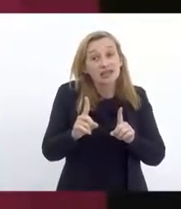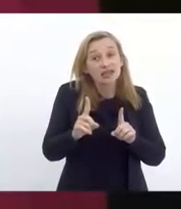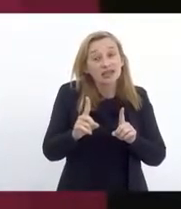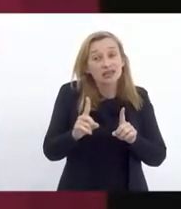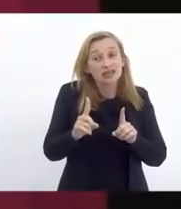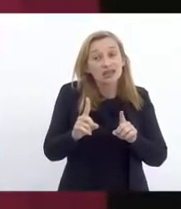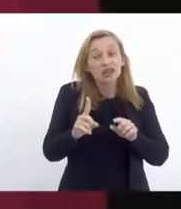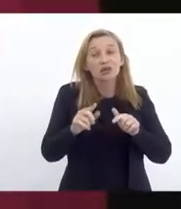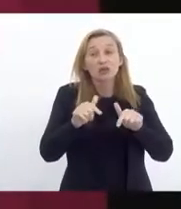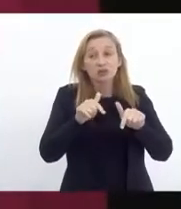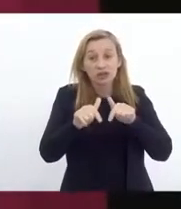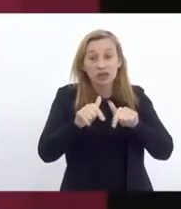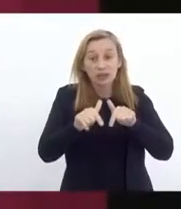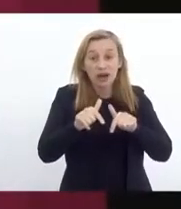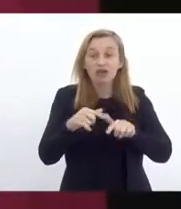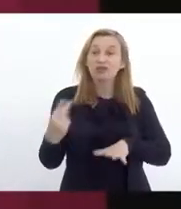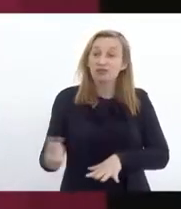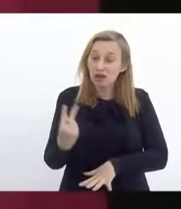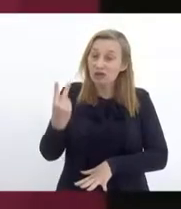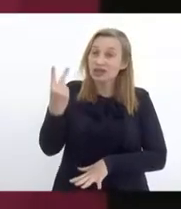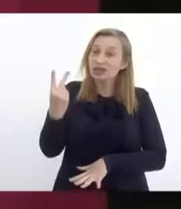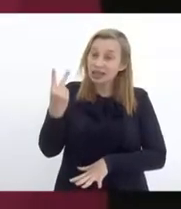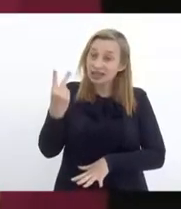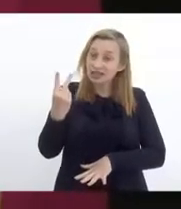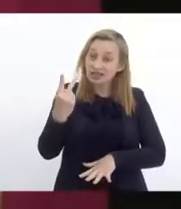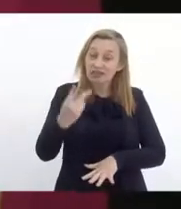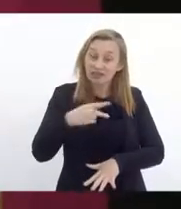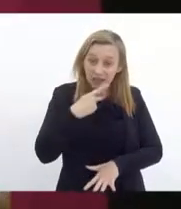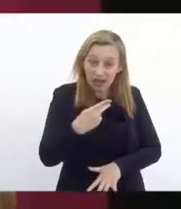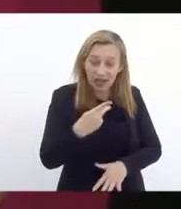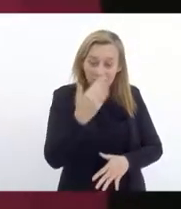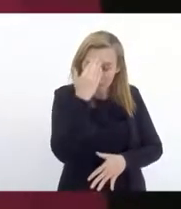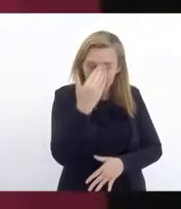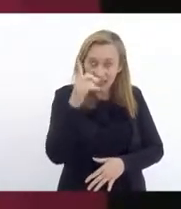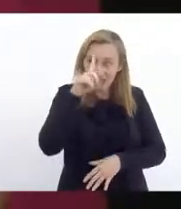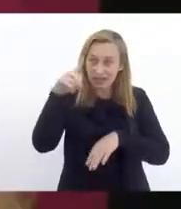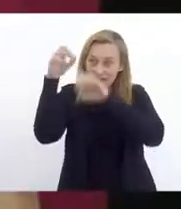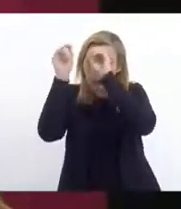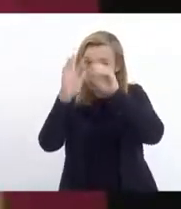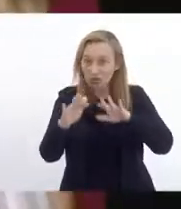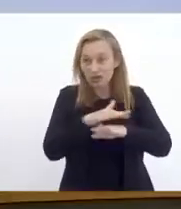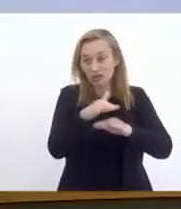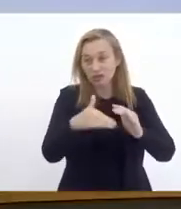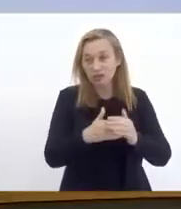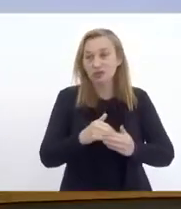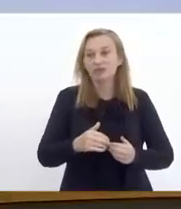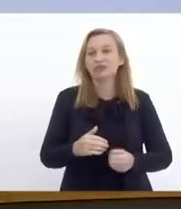tem que ser valorizada e expressada. Muito obrigado, que Deus abençoe a todos.